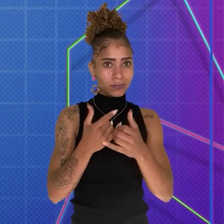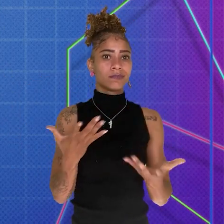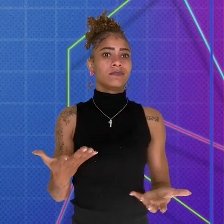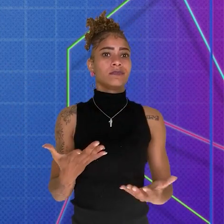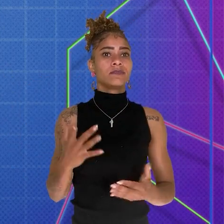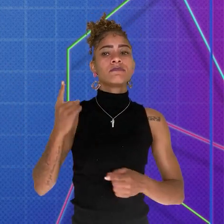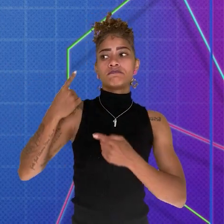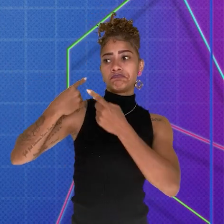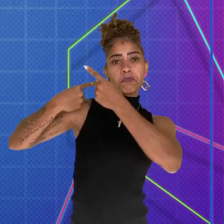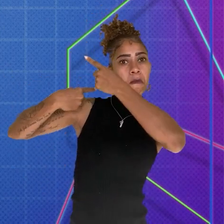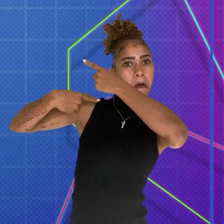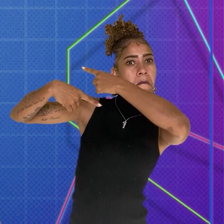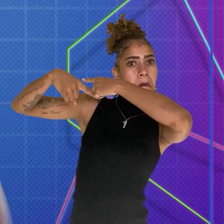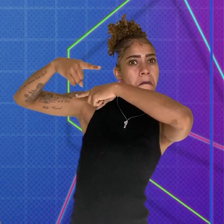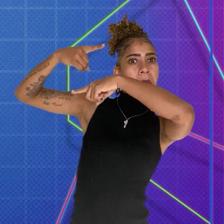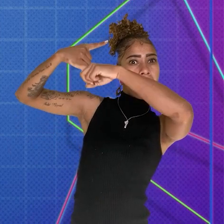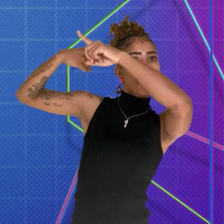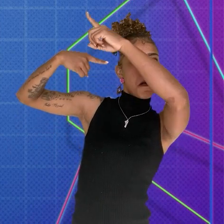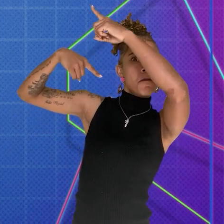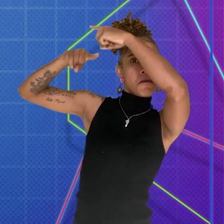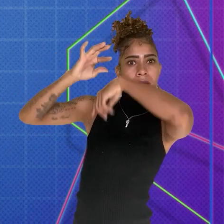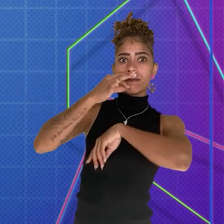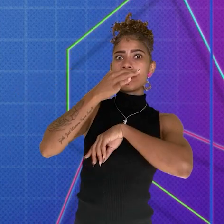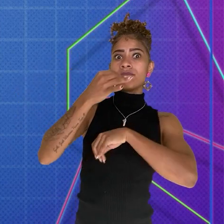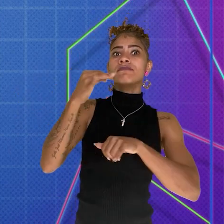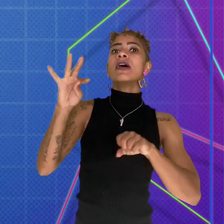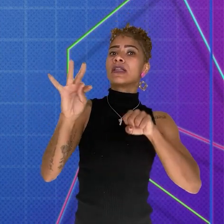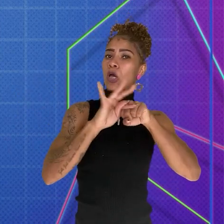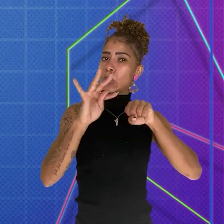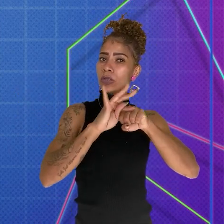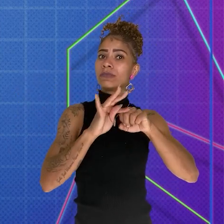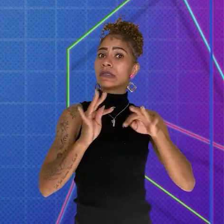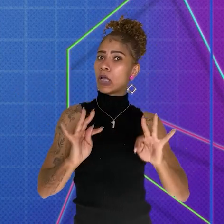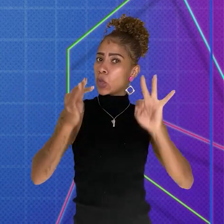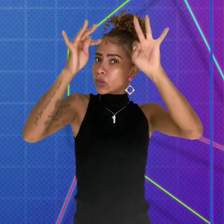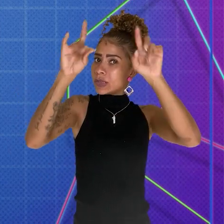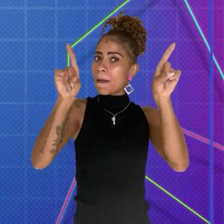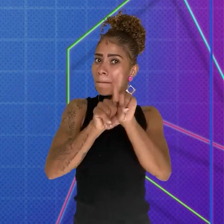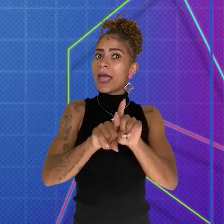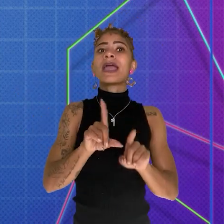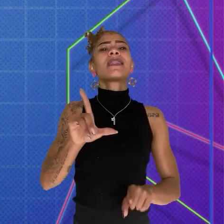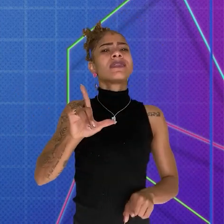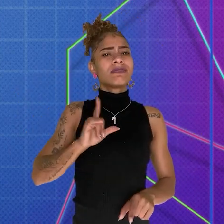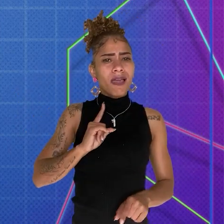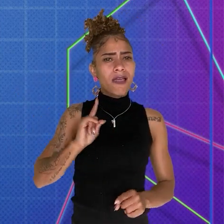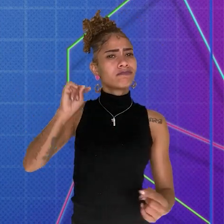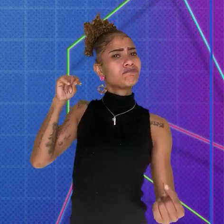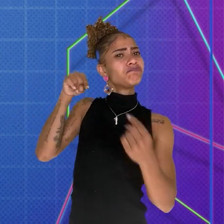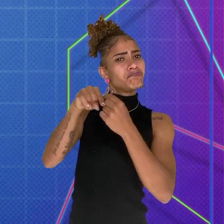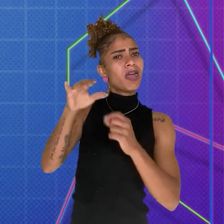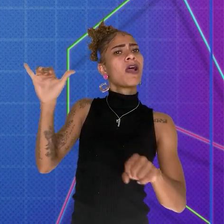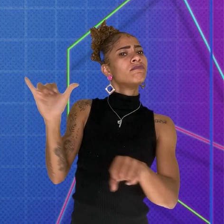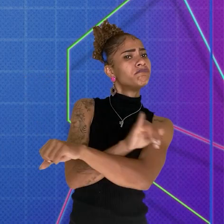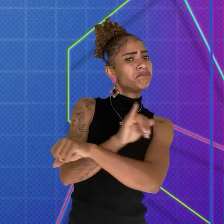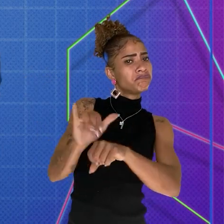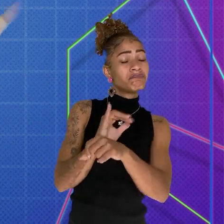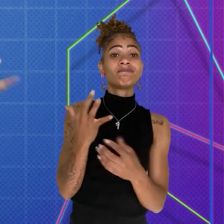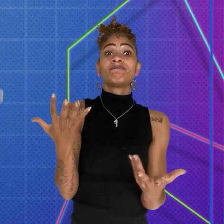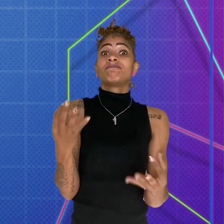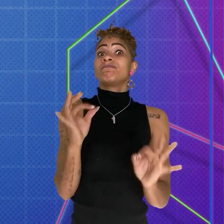a evolução constante da tecnologia de som em jogos, o mapeamento de som de objetos deve continuar a ser uma